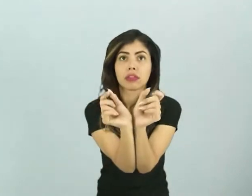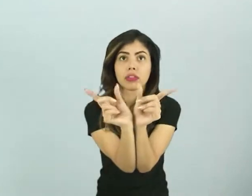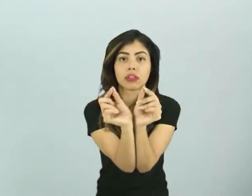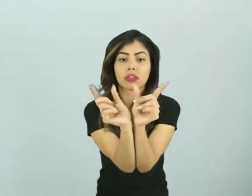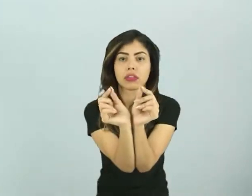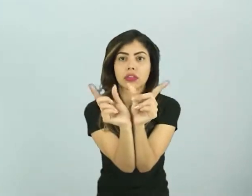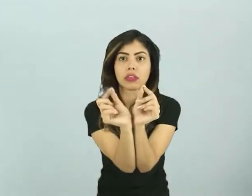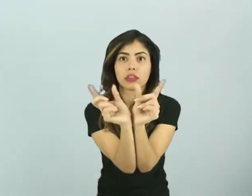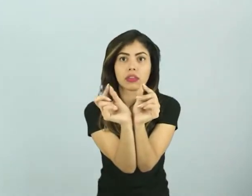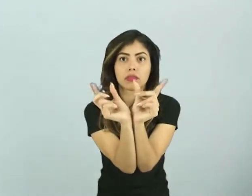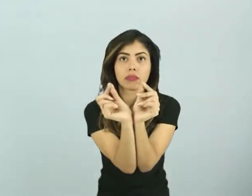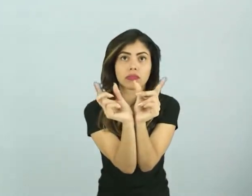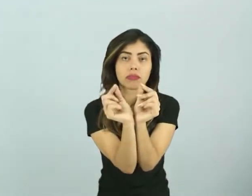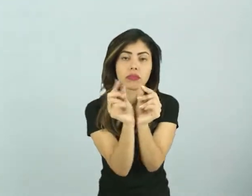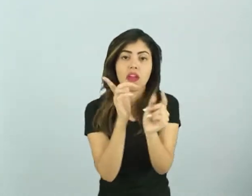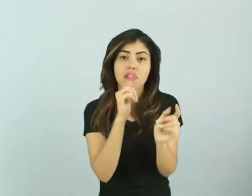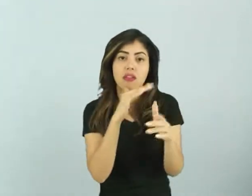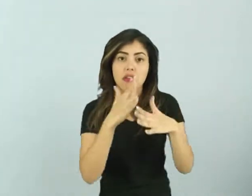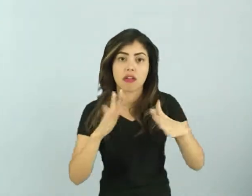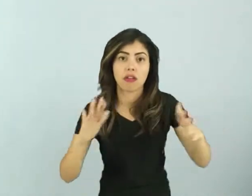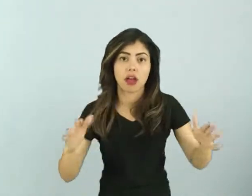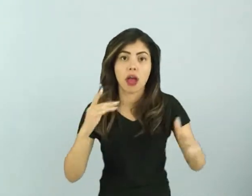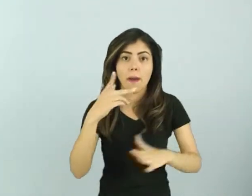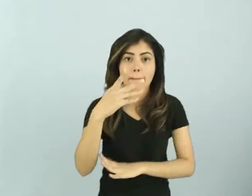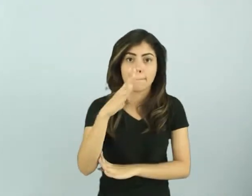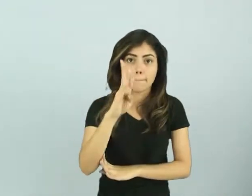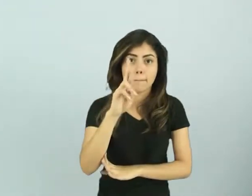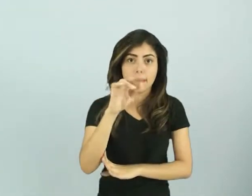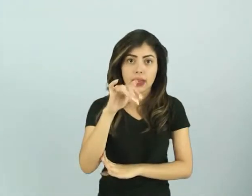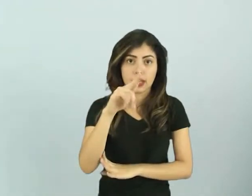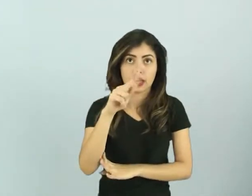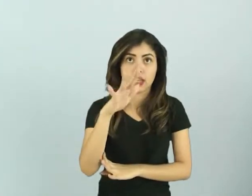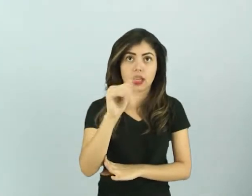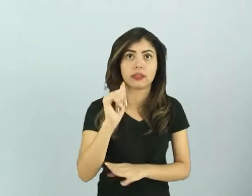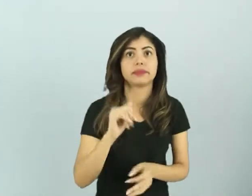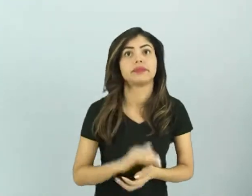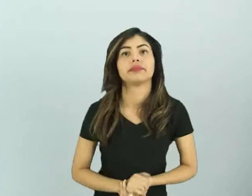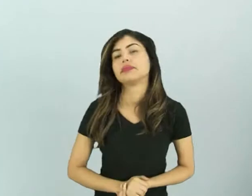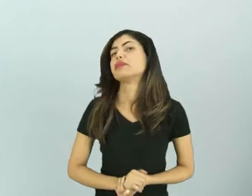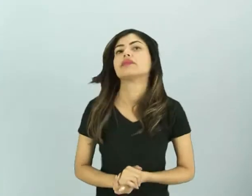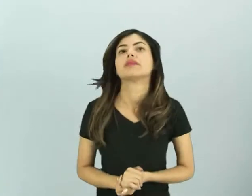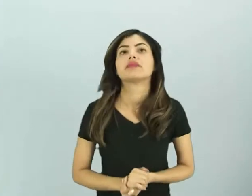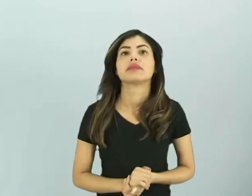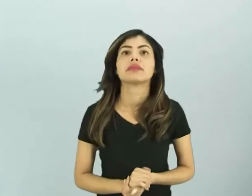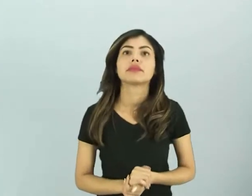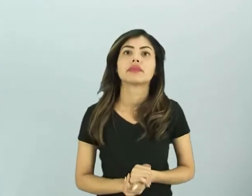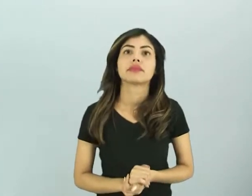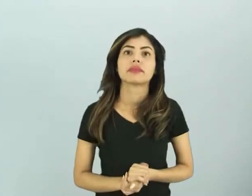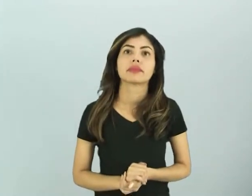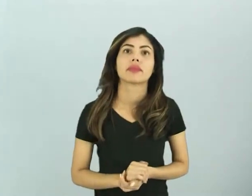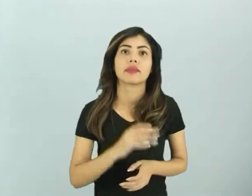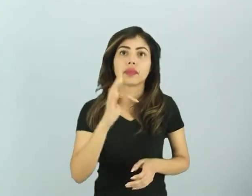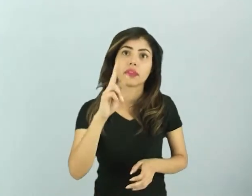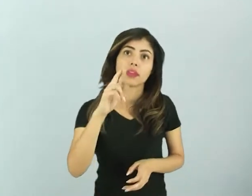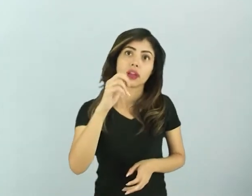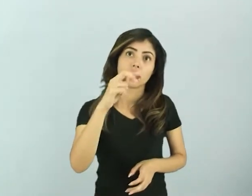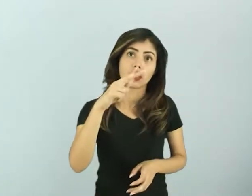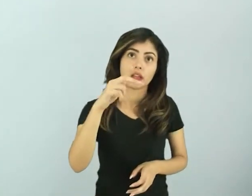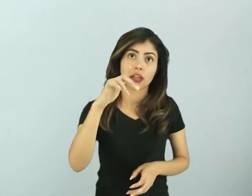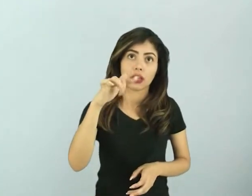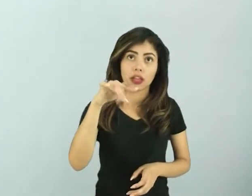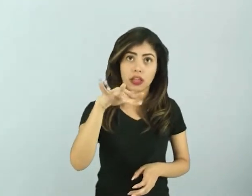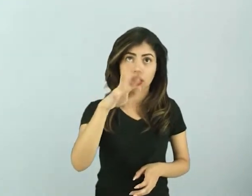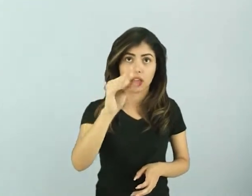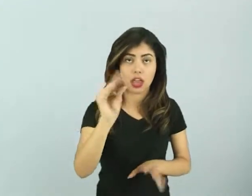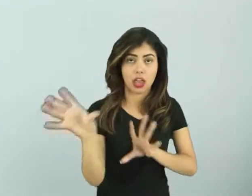né? Porque eles vão estar no ambiente de água, realizando as trocas gasosas. Pode ser por traqueias, tá? Que